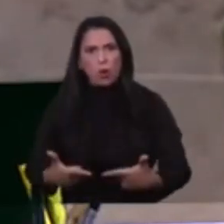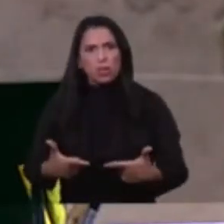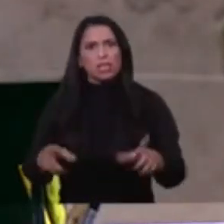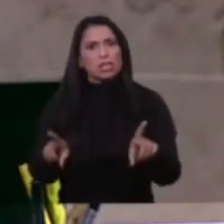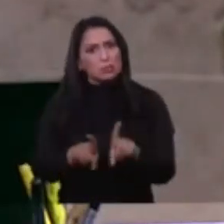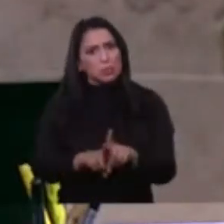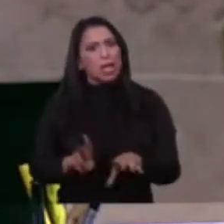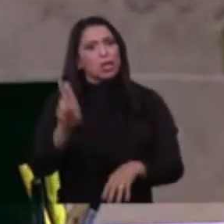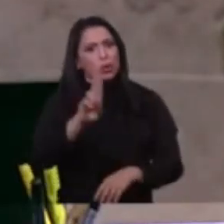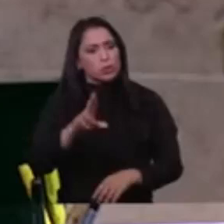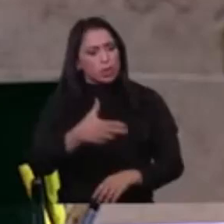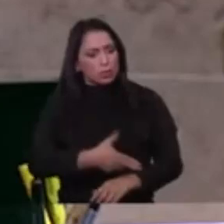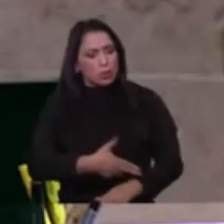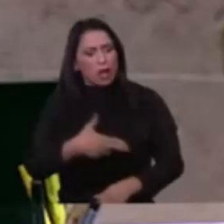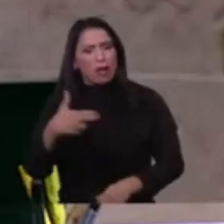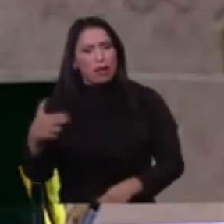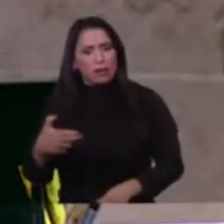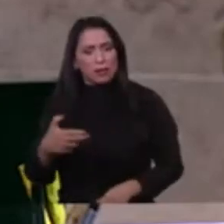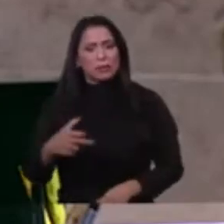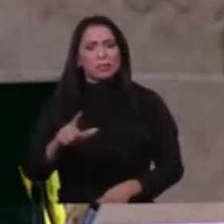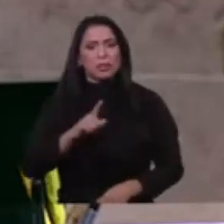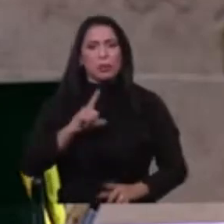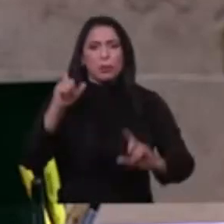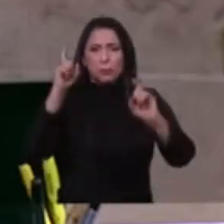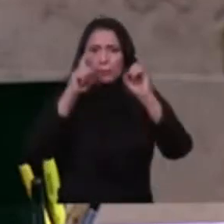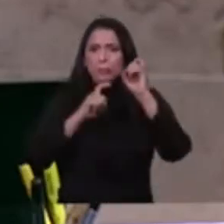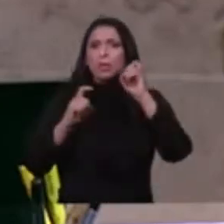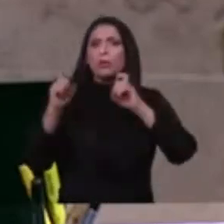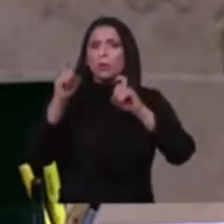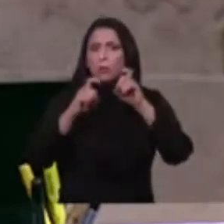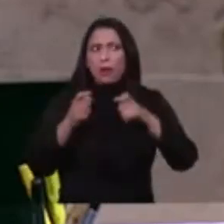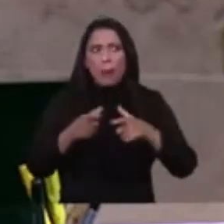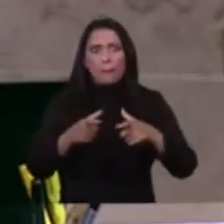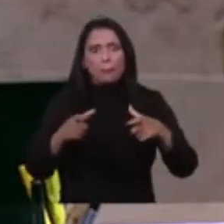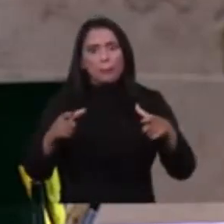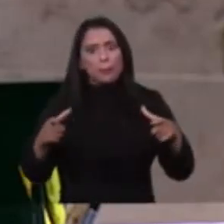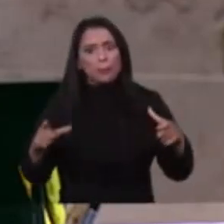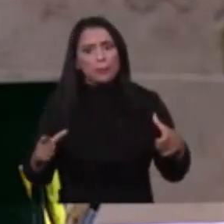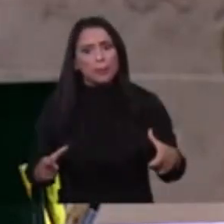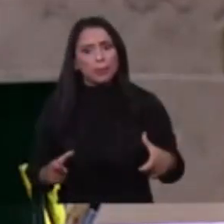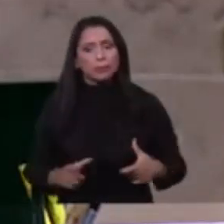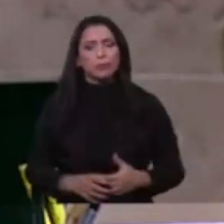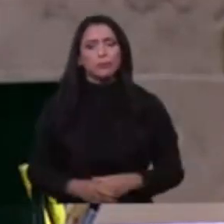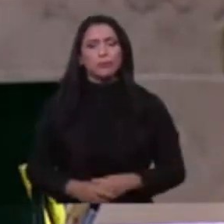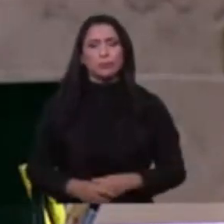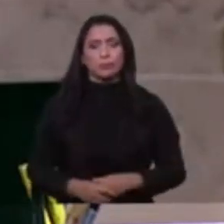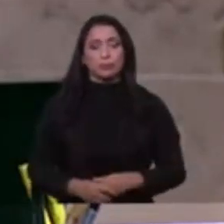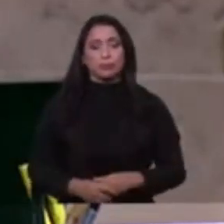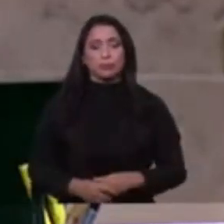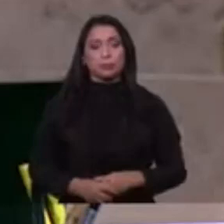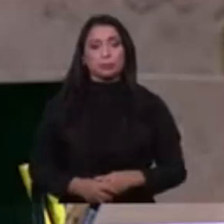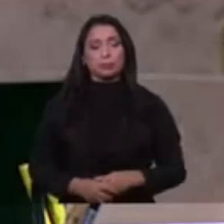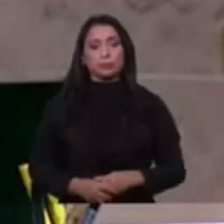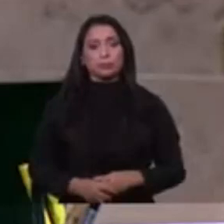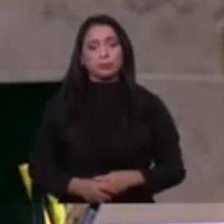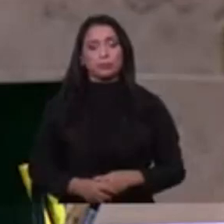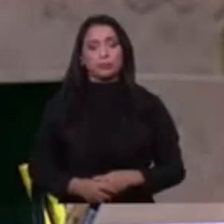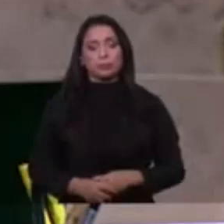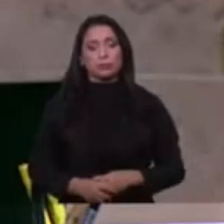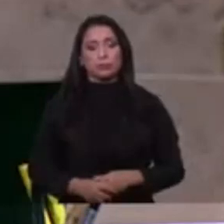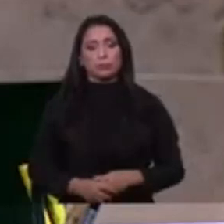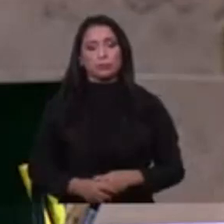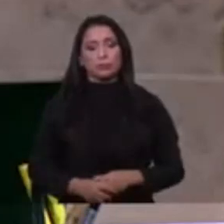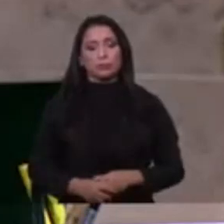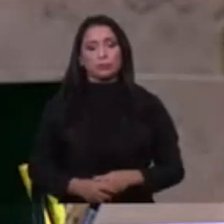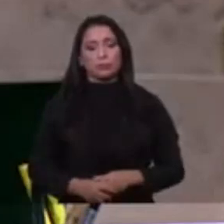armado, adquirindo relevante e preocupante dimensão, com o coordenado e